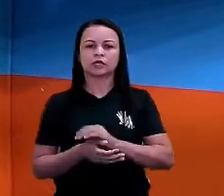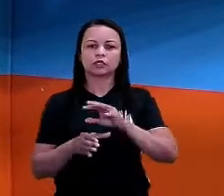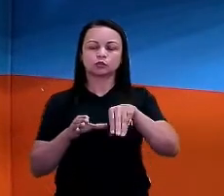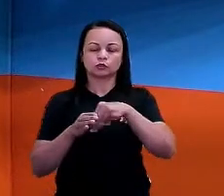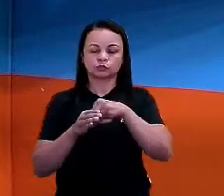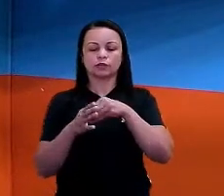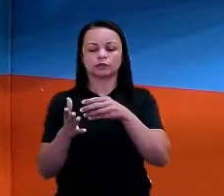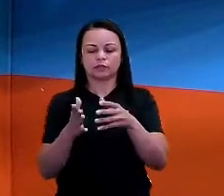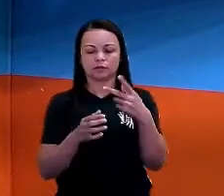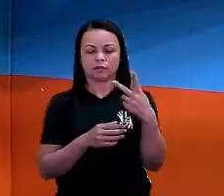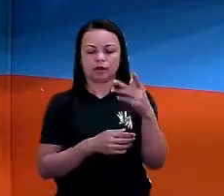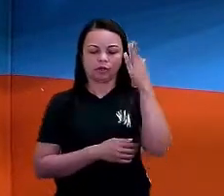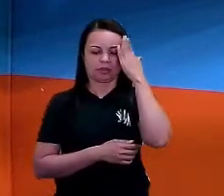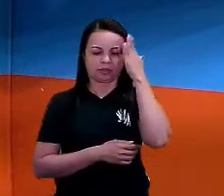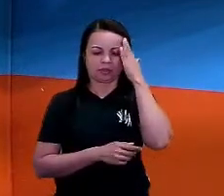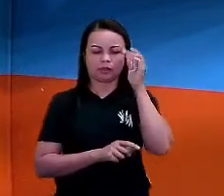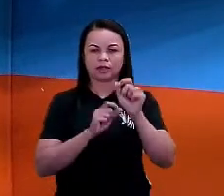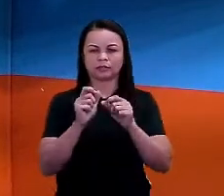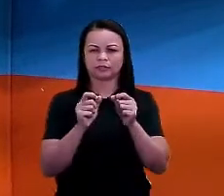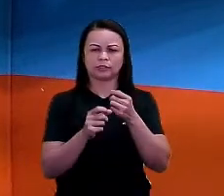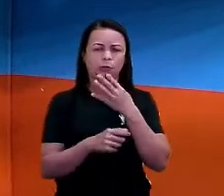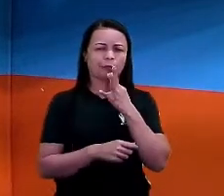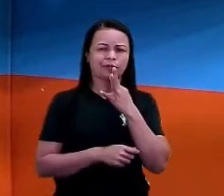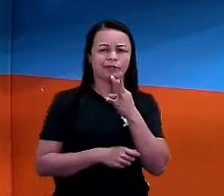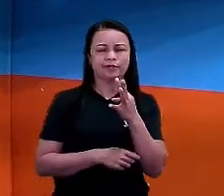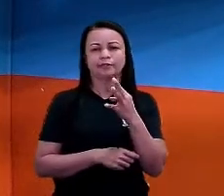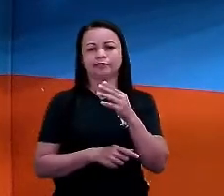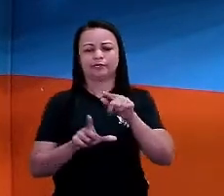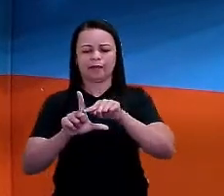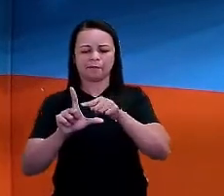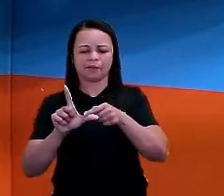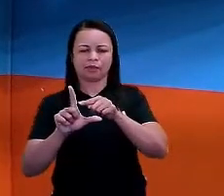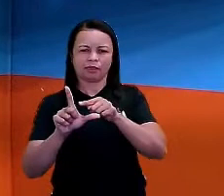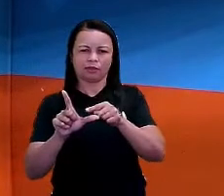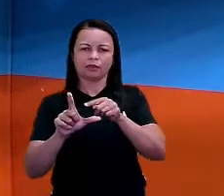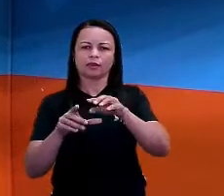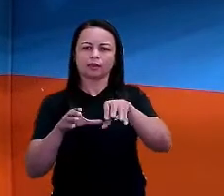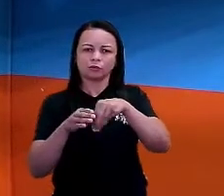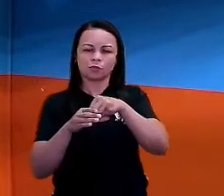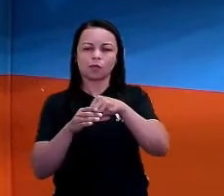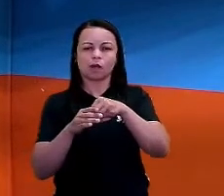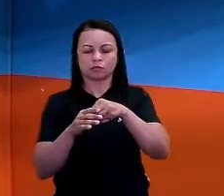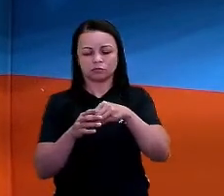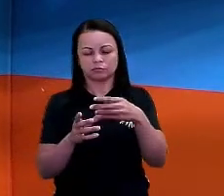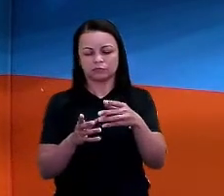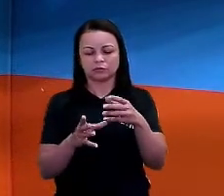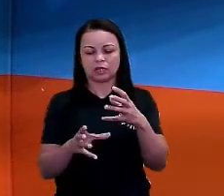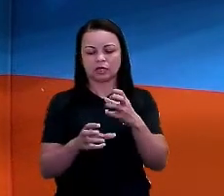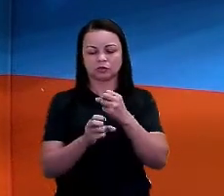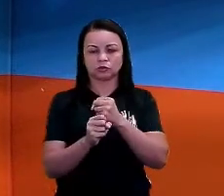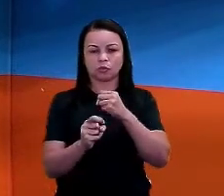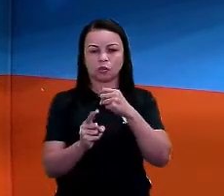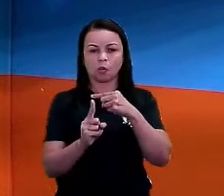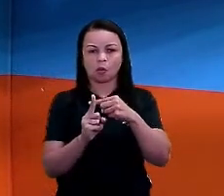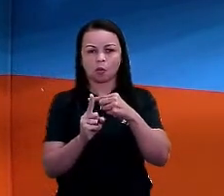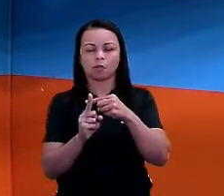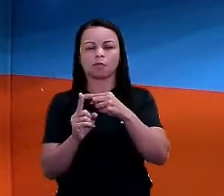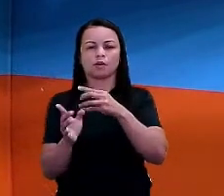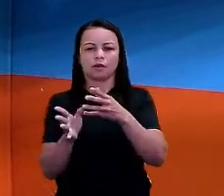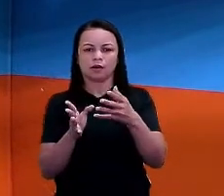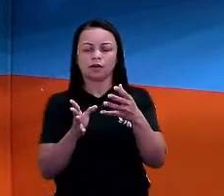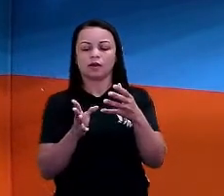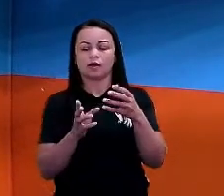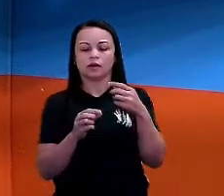ângulos internos de um polígono, sem conhecer a medida de um ângulo, utilizamos a expressão soma dos ângulos internos é igual a